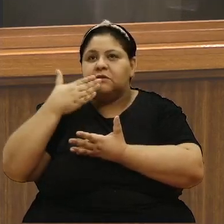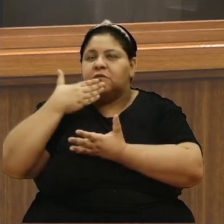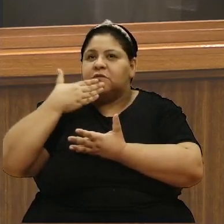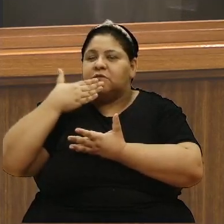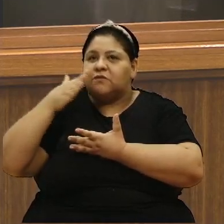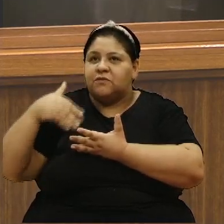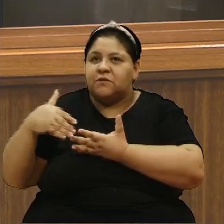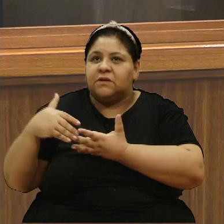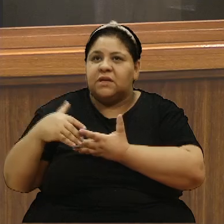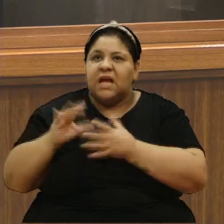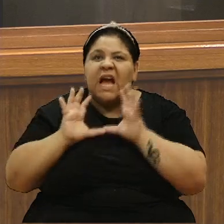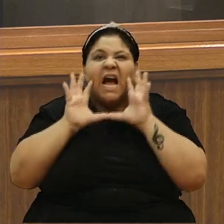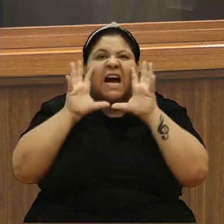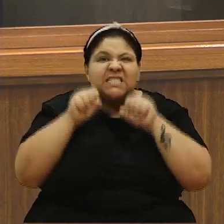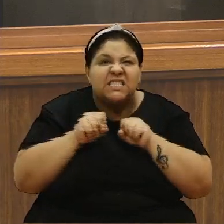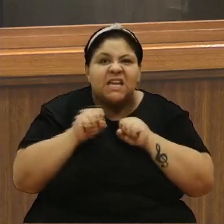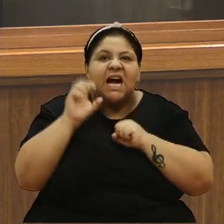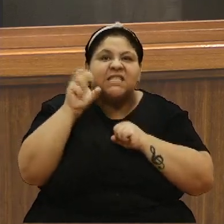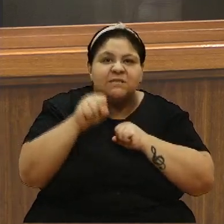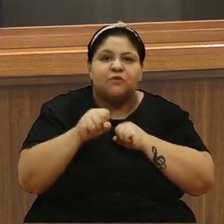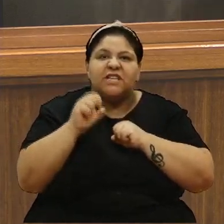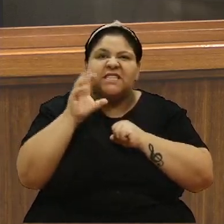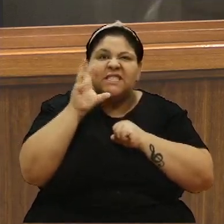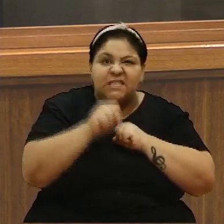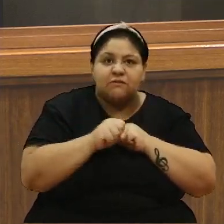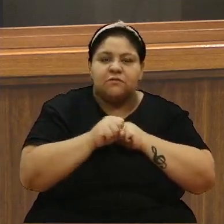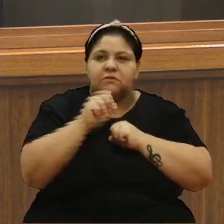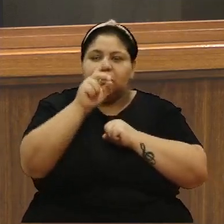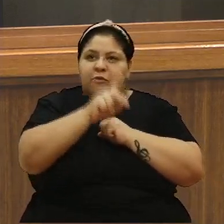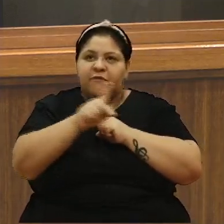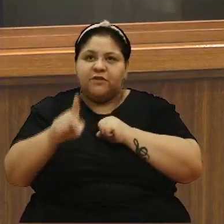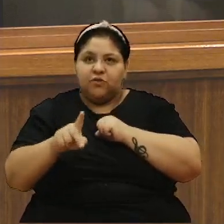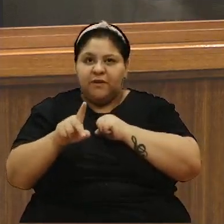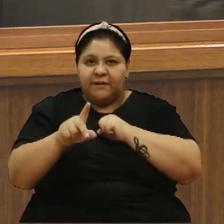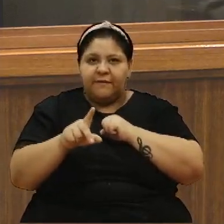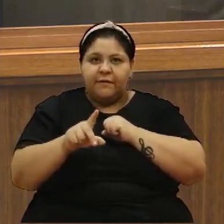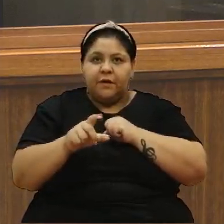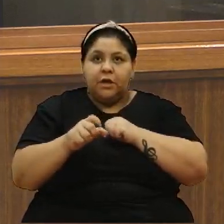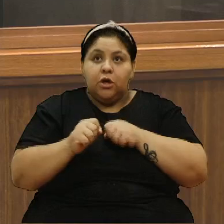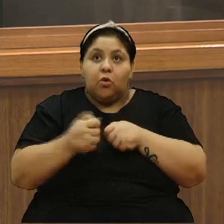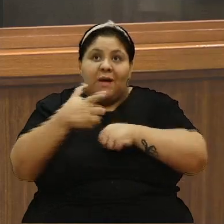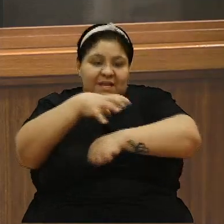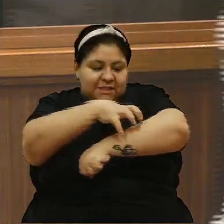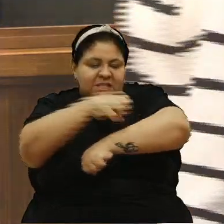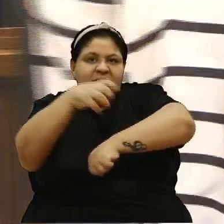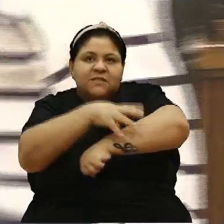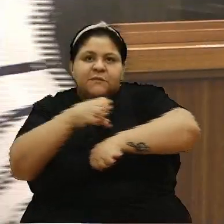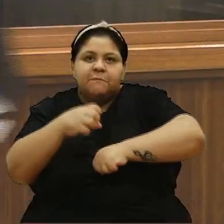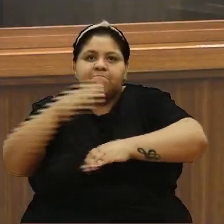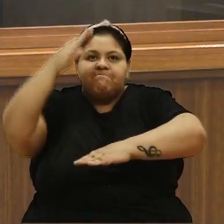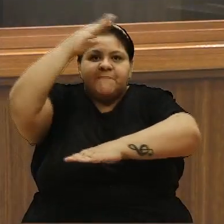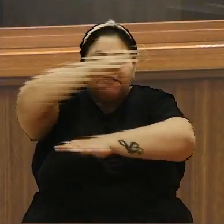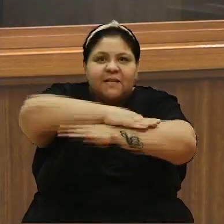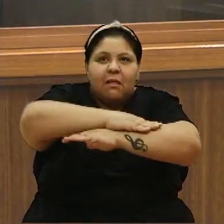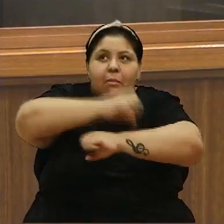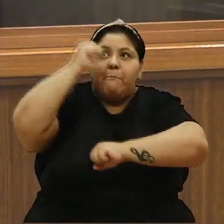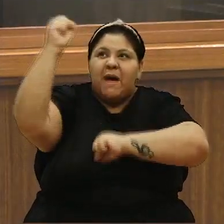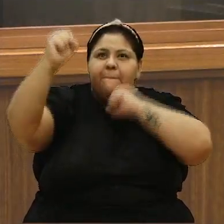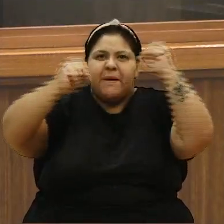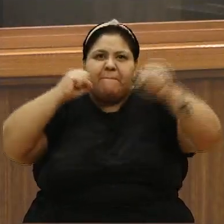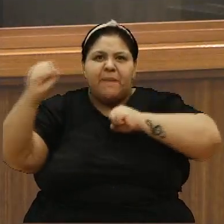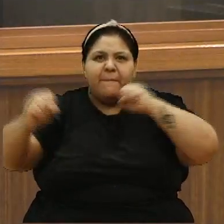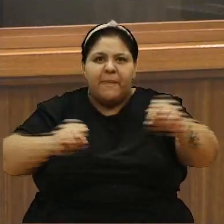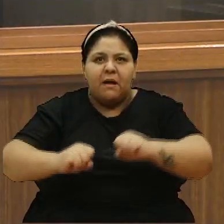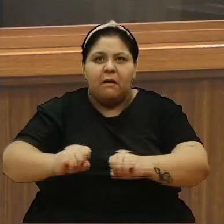uma professora com 9 anos, quase arrancou um pedaço do braço, e quebrou a janela para se matar com 9 anos. Mas